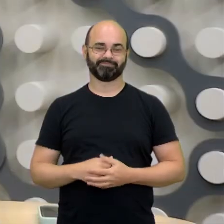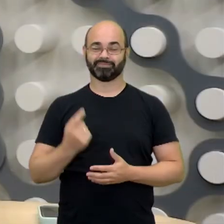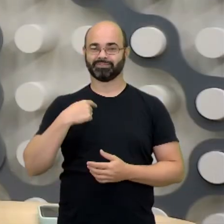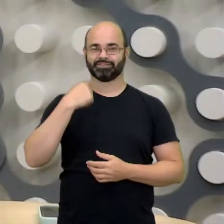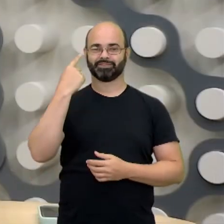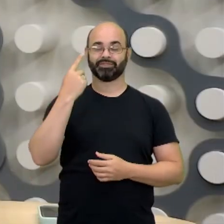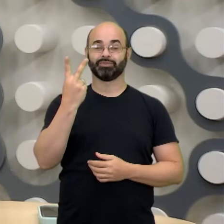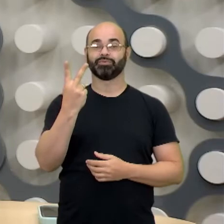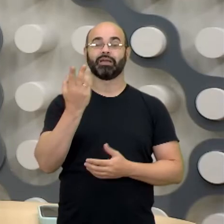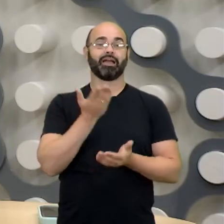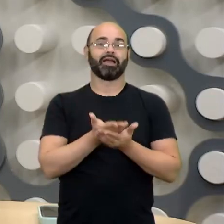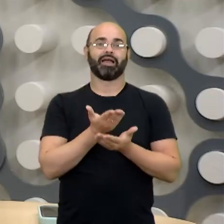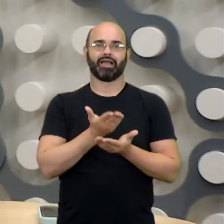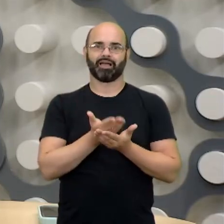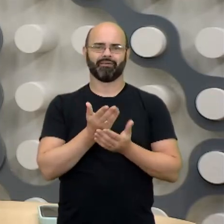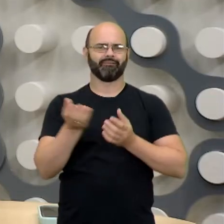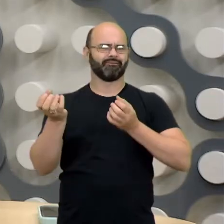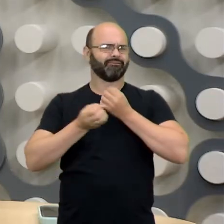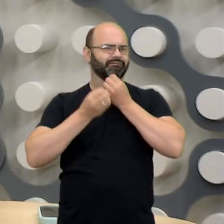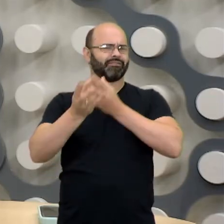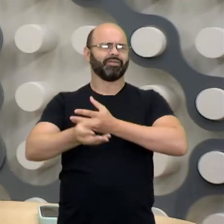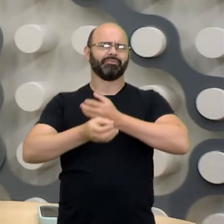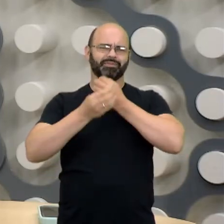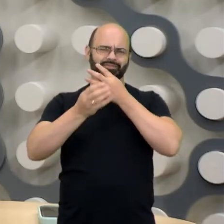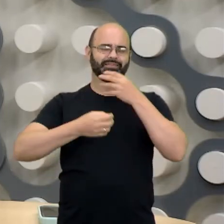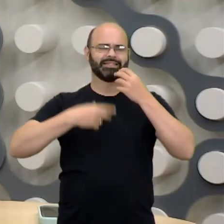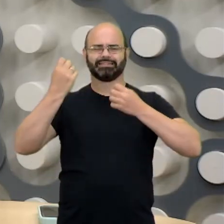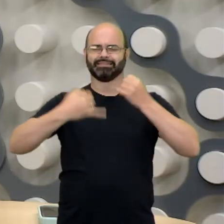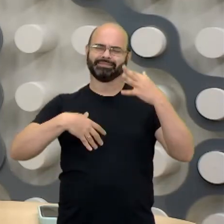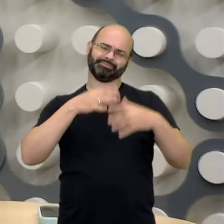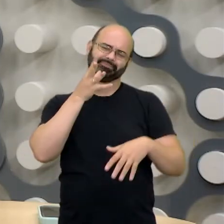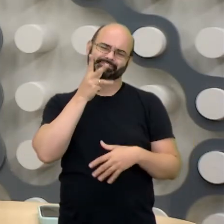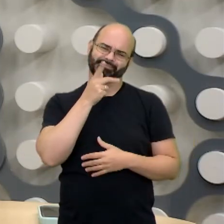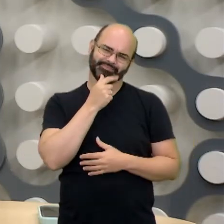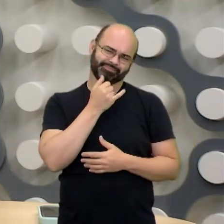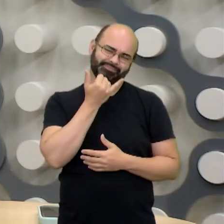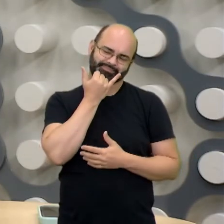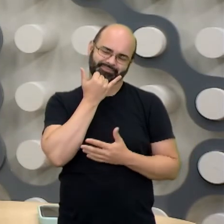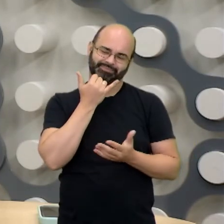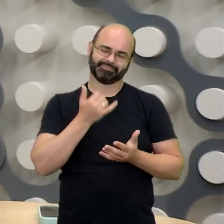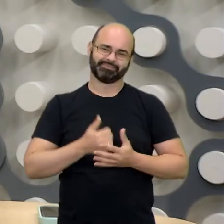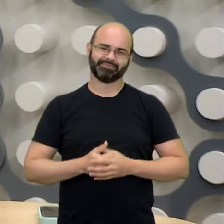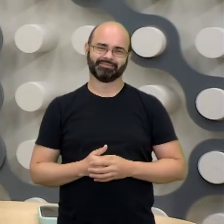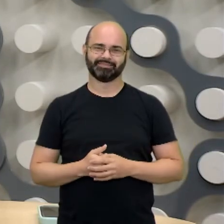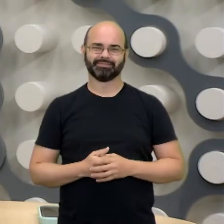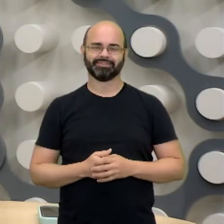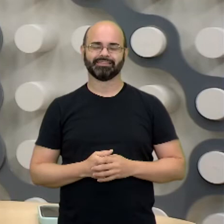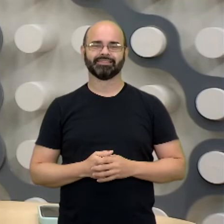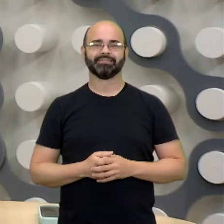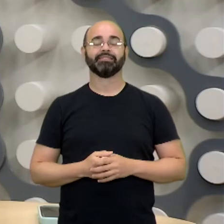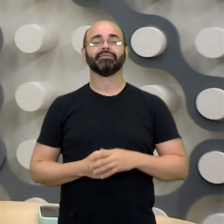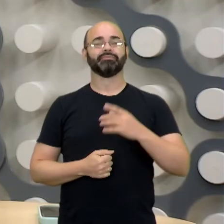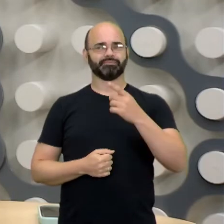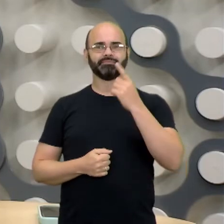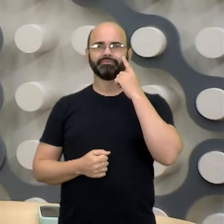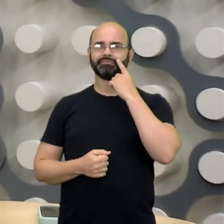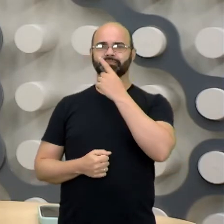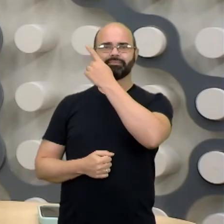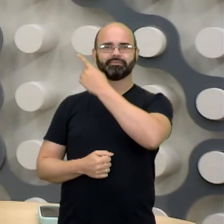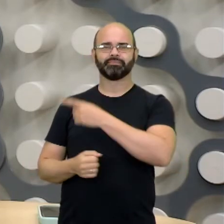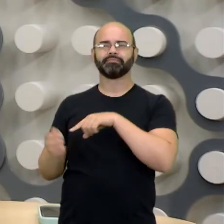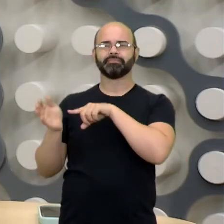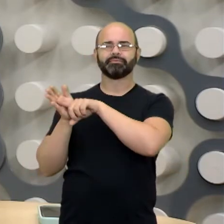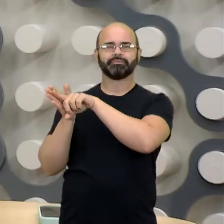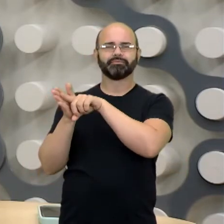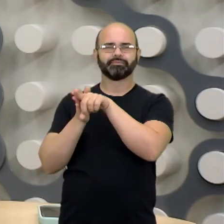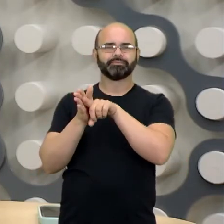2 aulas apresentando de tantos dados que nós temos. Aí vocês veem, né? Como a importância de um censo, por isso que ele é